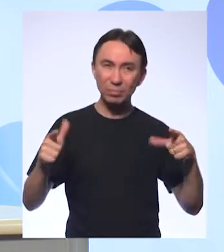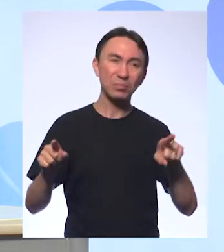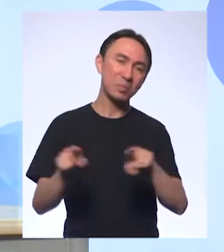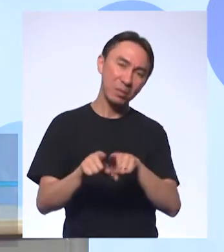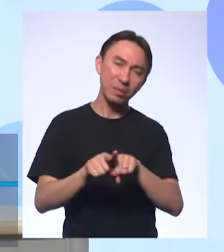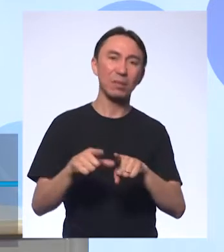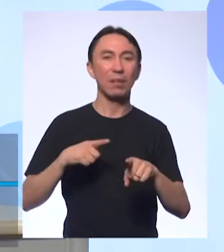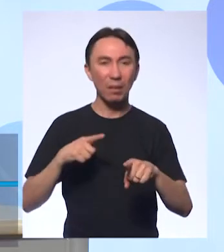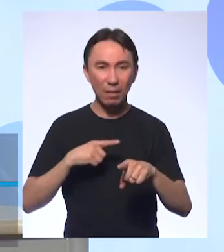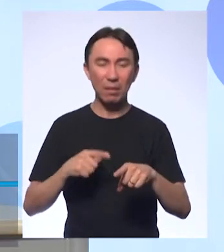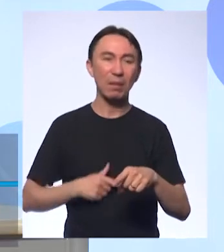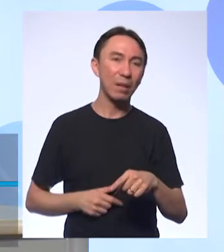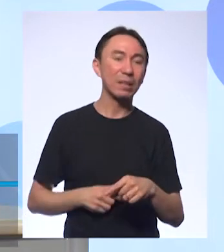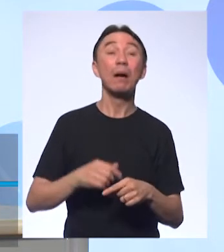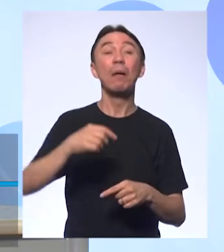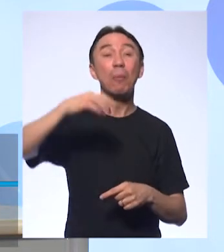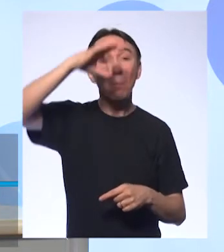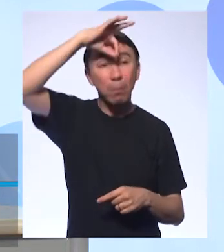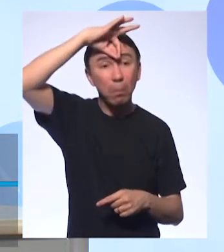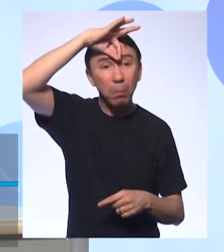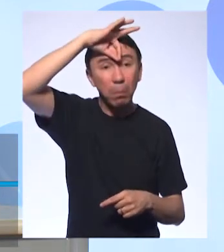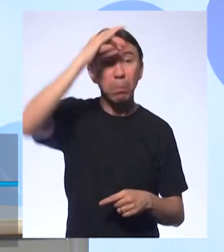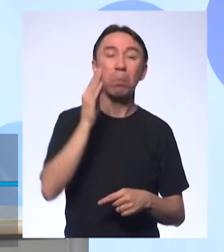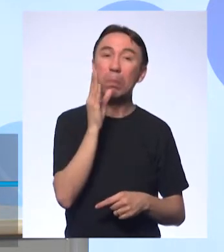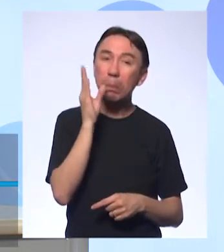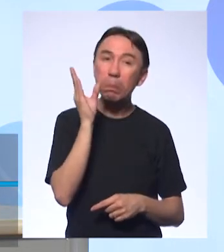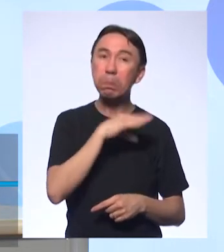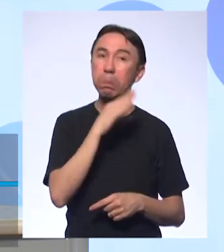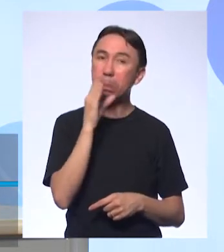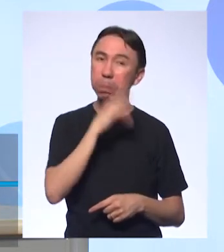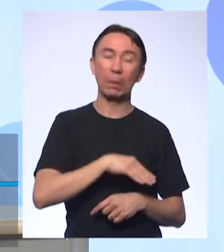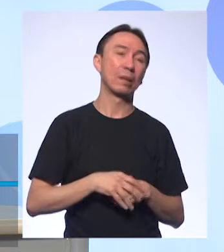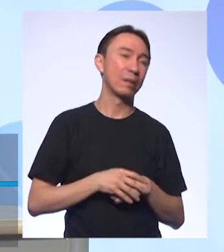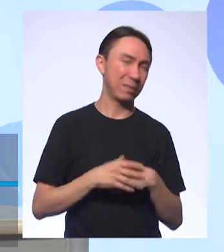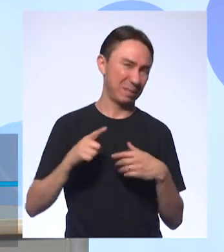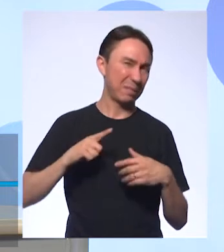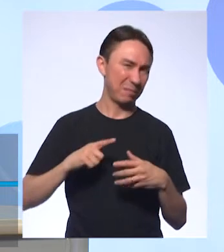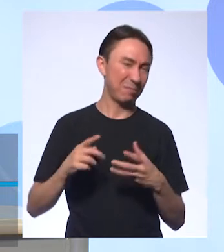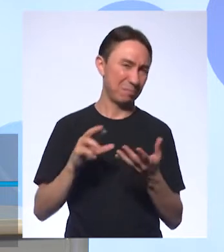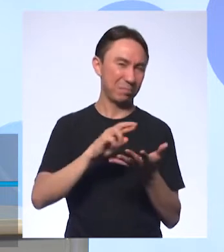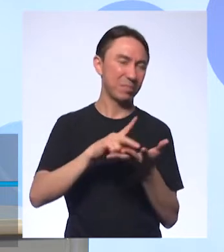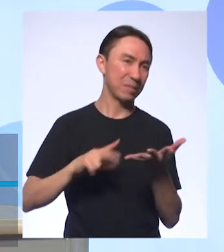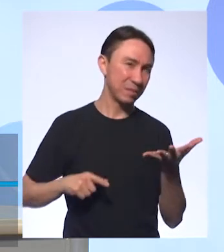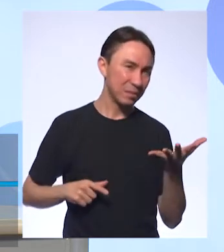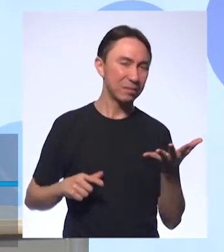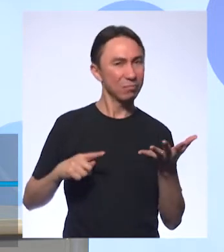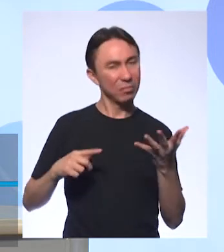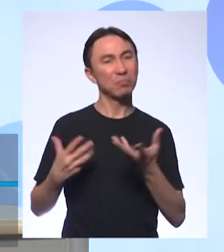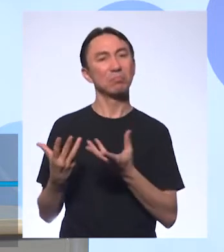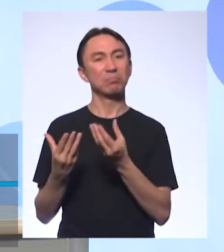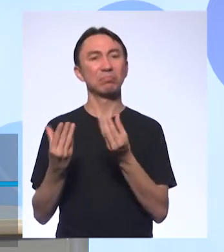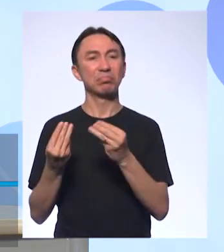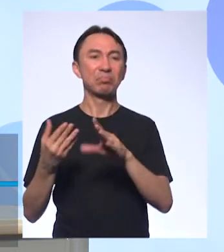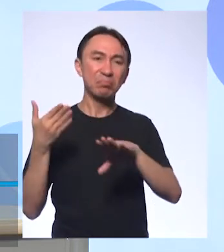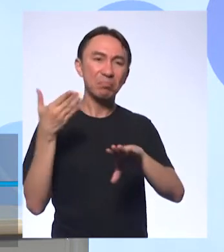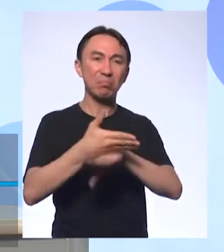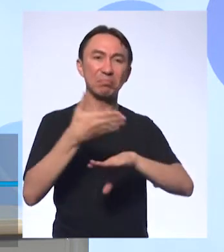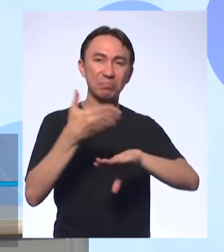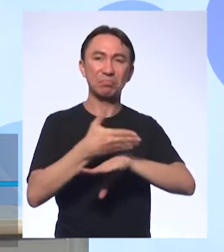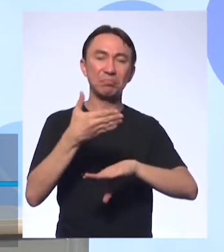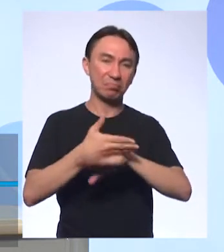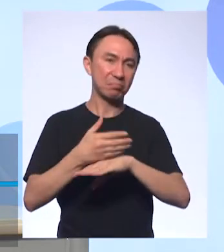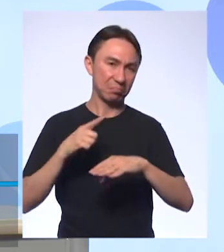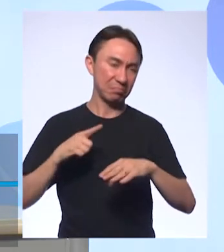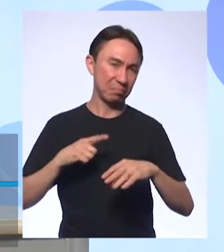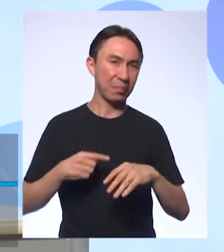que a gonorreia é bem comum, né? Mas, enfim, a participação foi essa aí conosco nessa